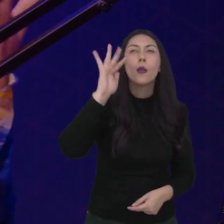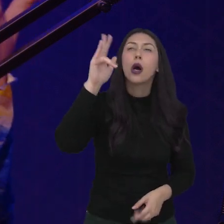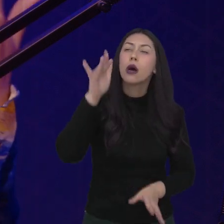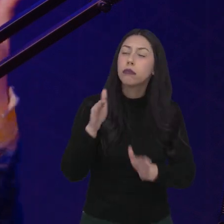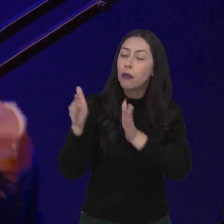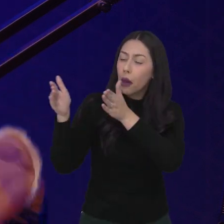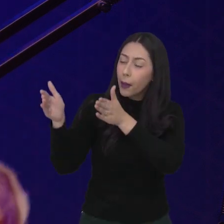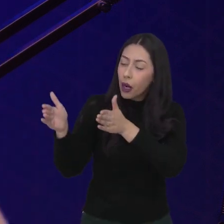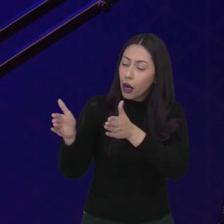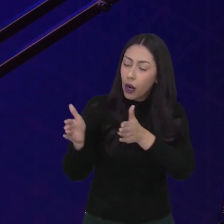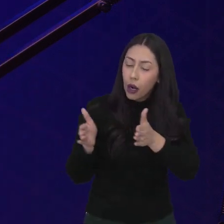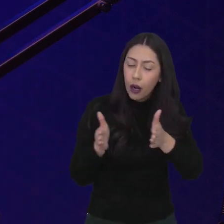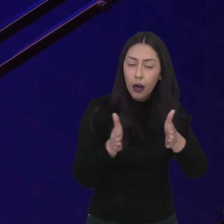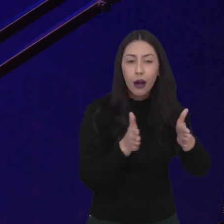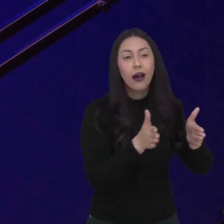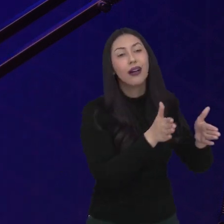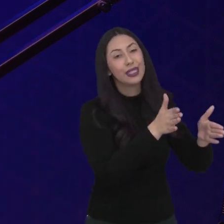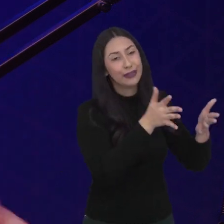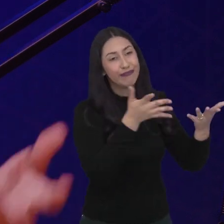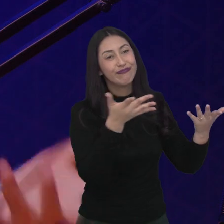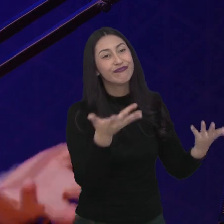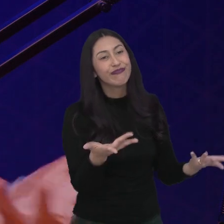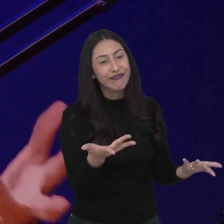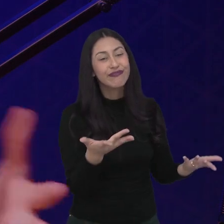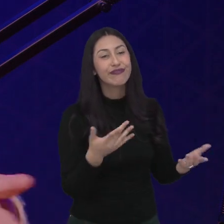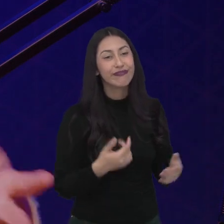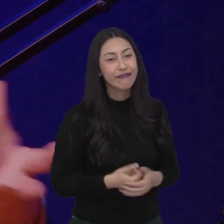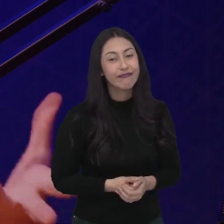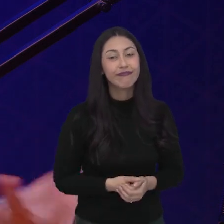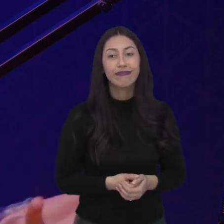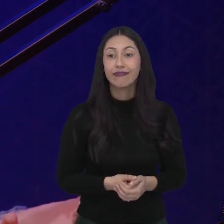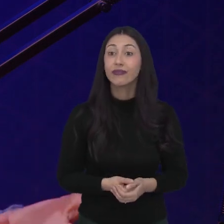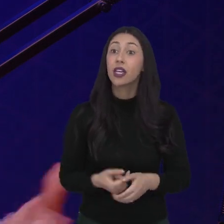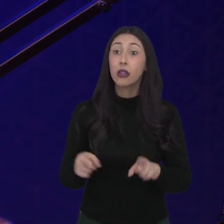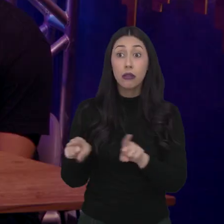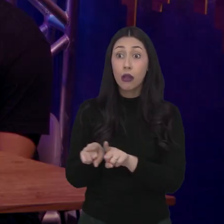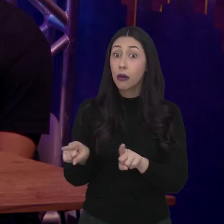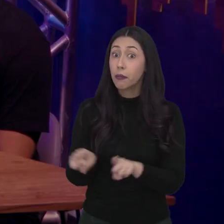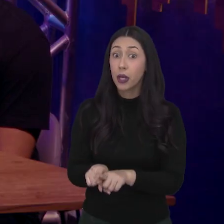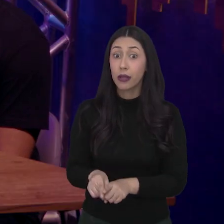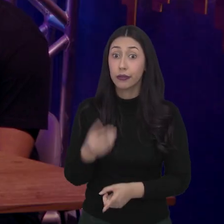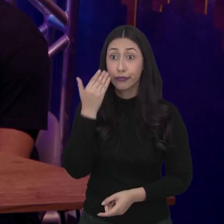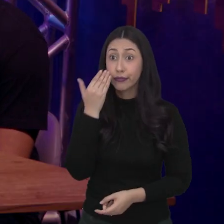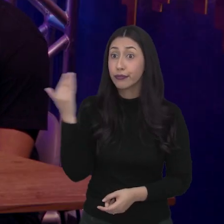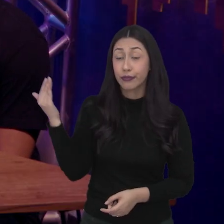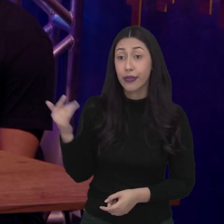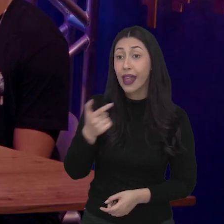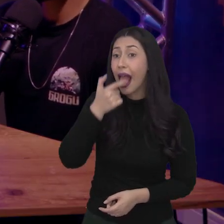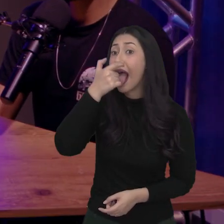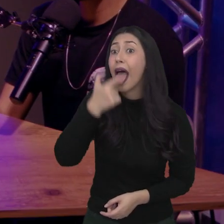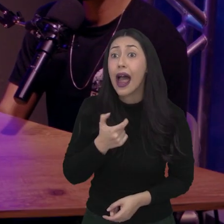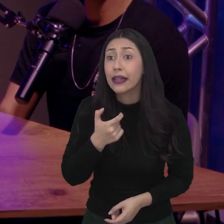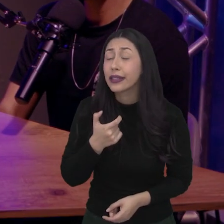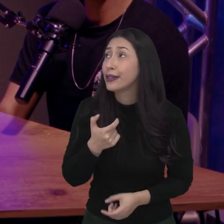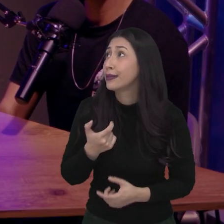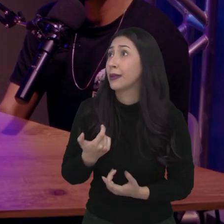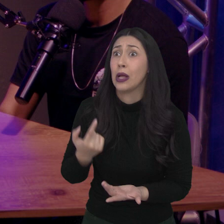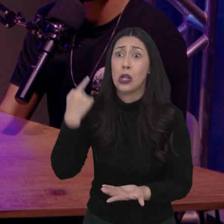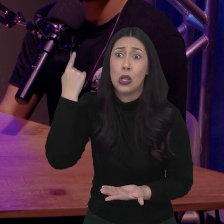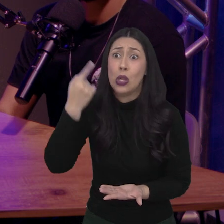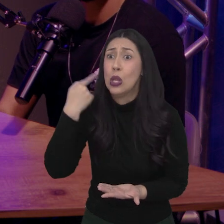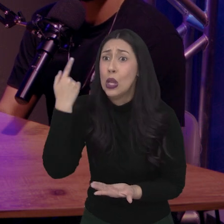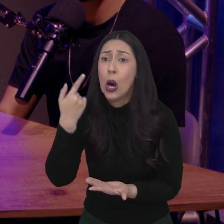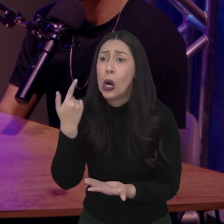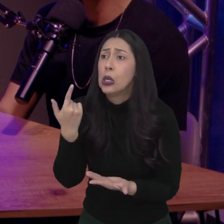da imaginação e também da criatividade, né? Que é esse poder criativo. A teoria da relatividade, o Einstein tava maluco,